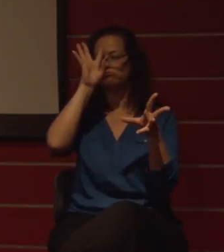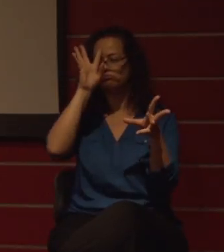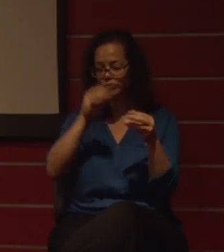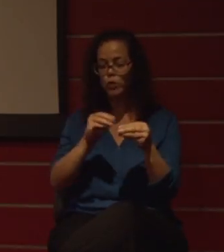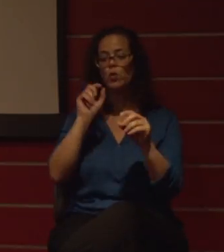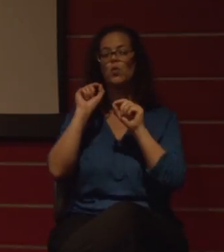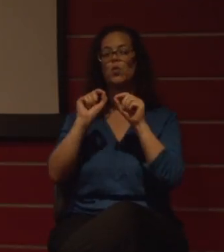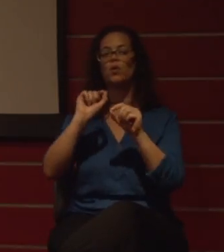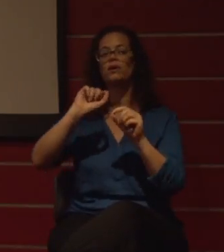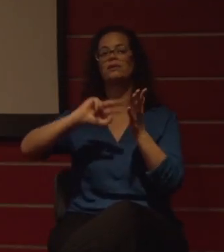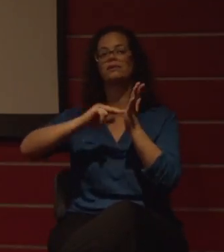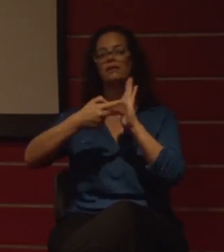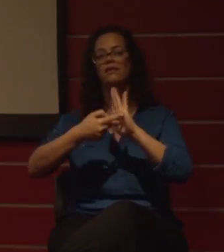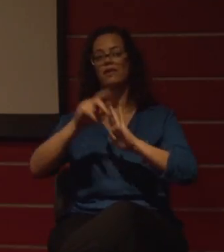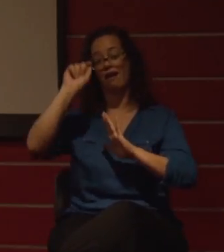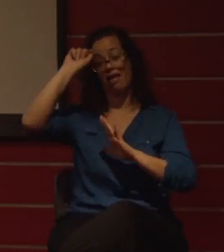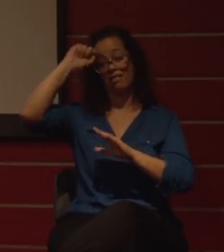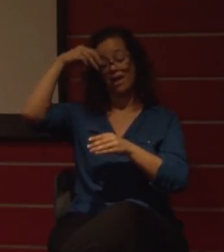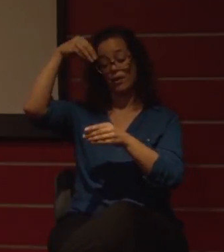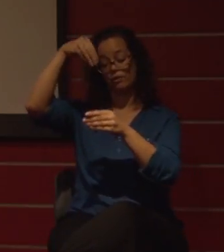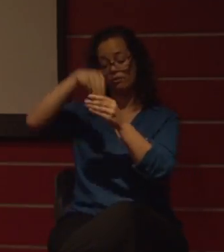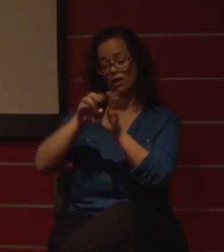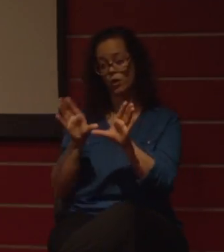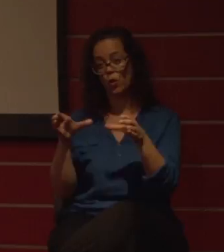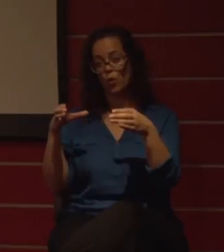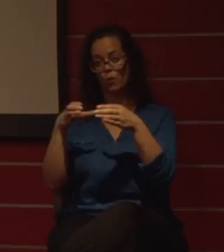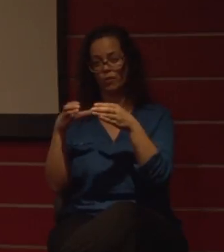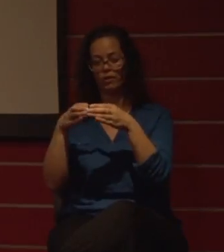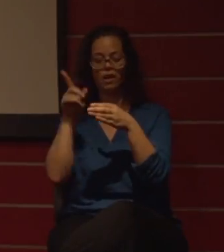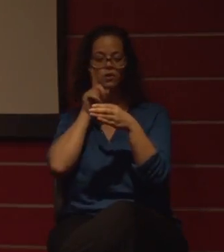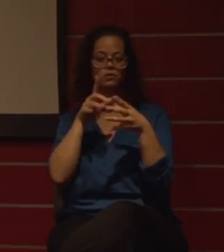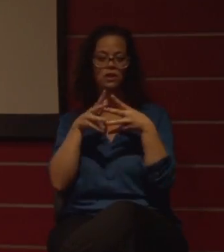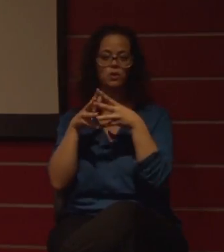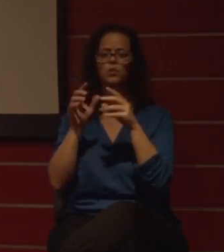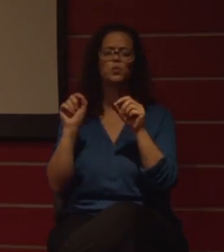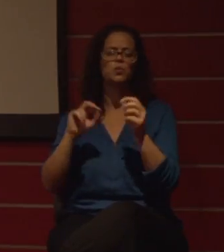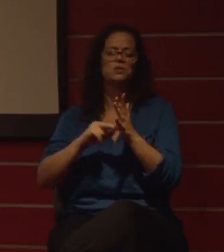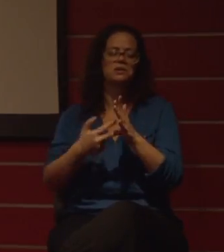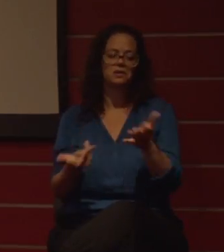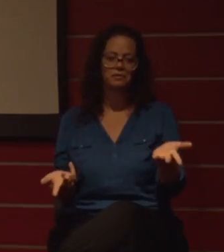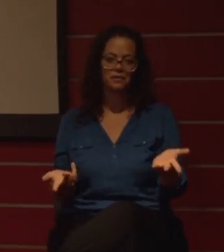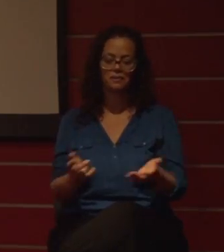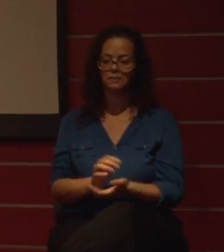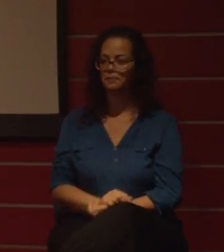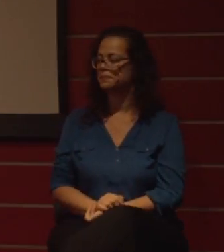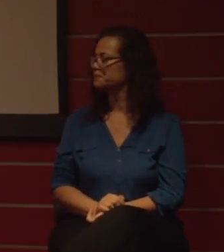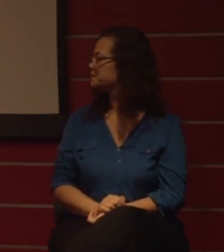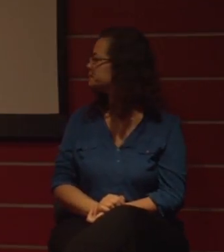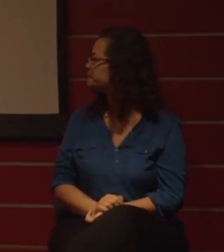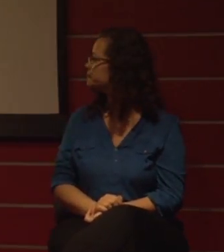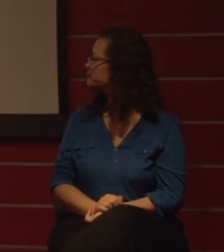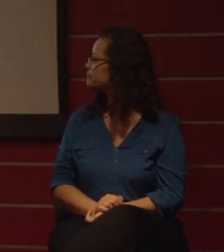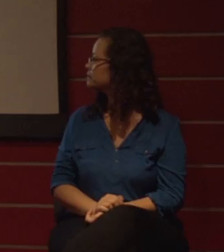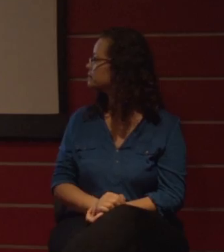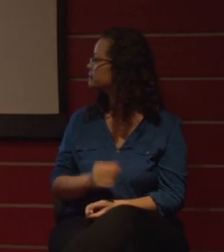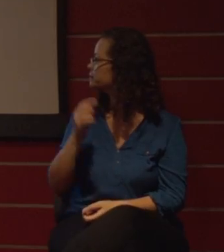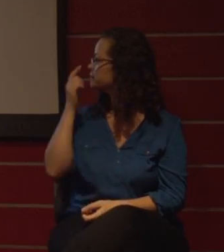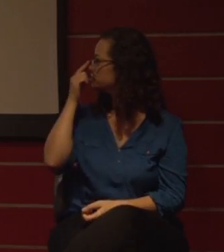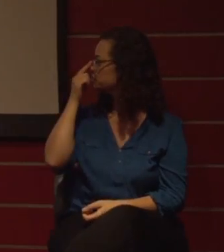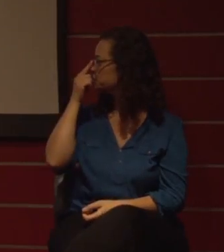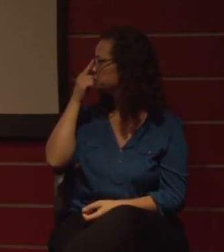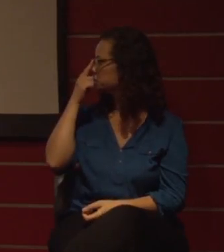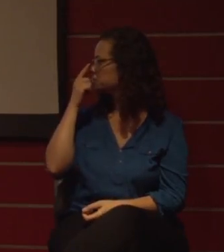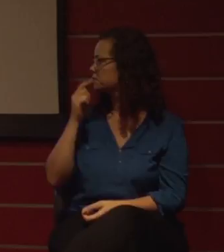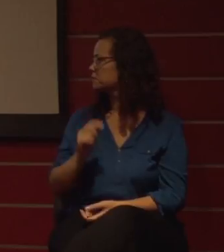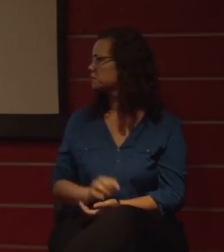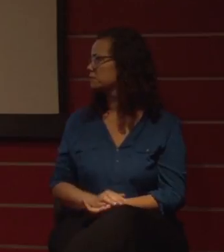eh nos Estados Unidos dentro de uma comunidade né Americana e tipicamente